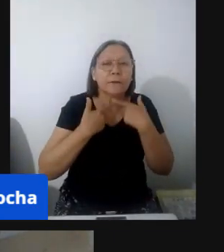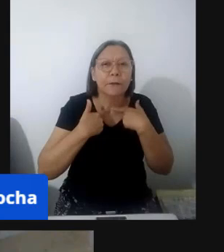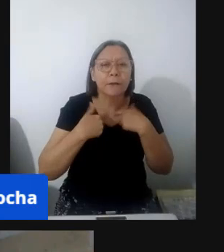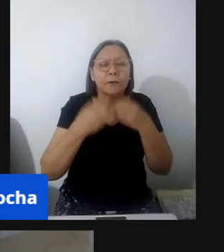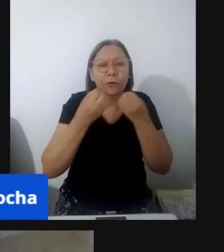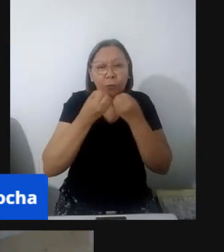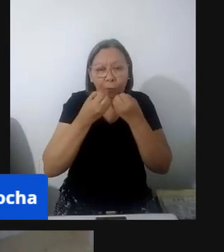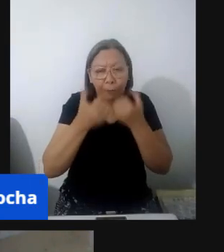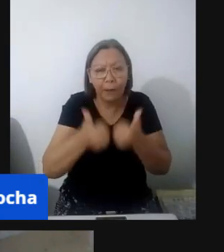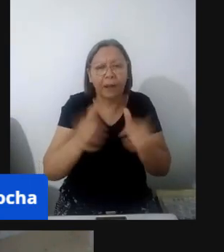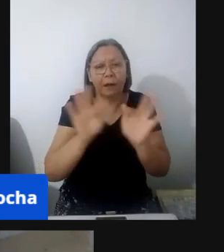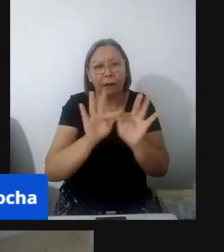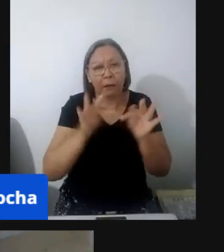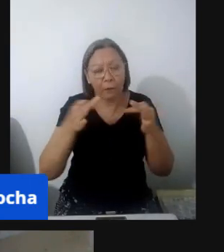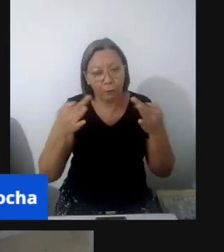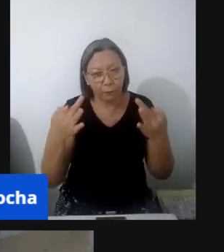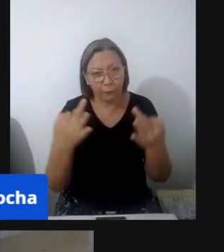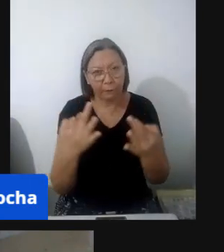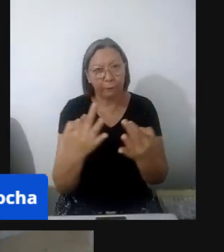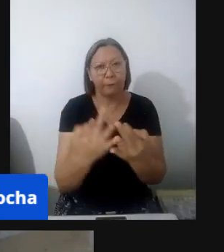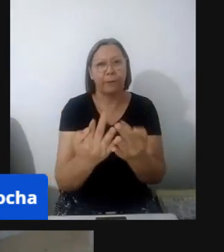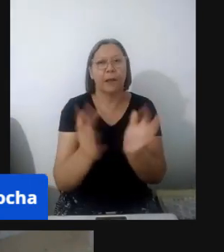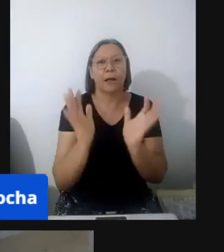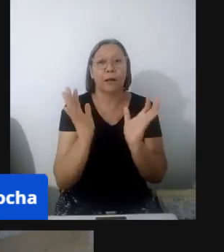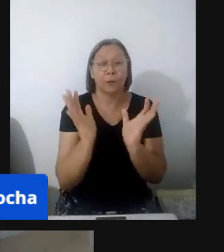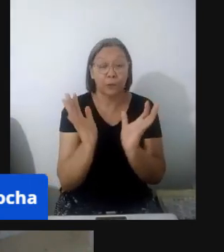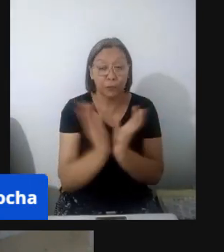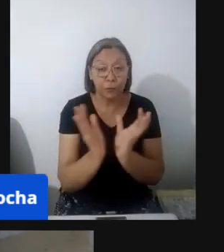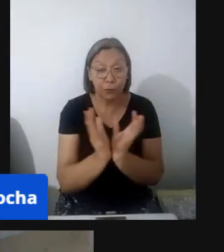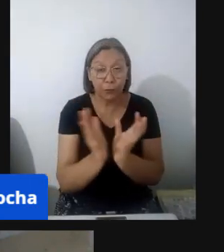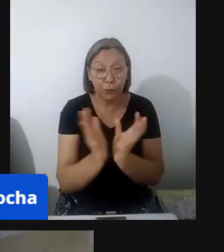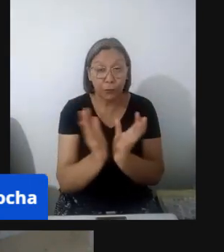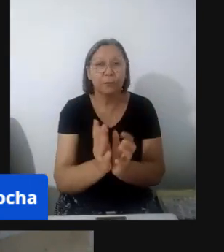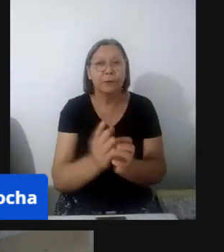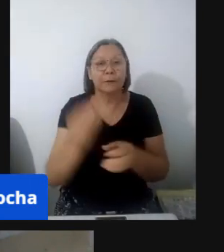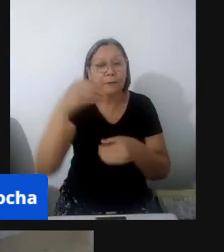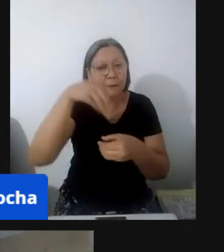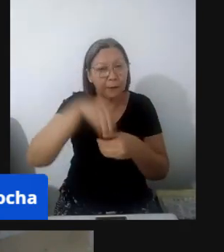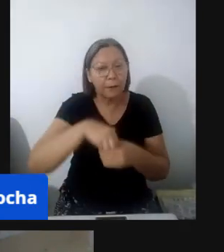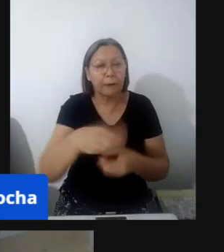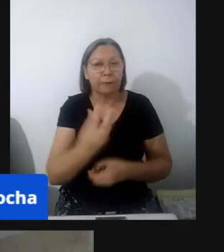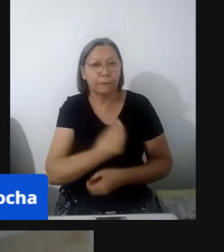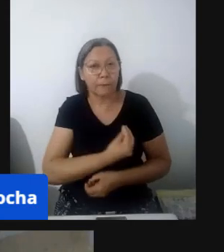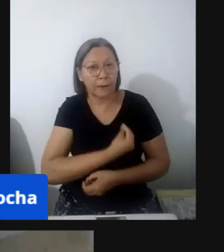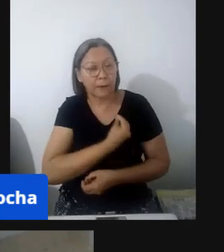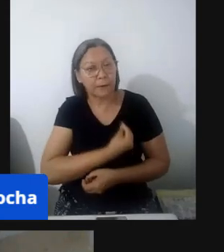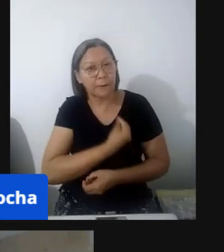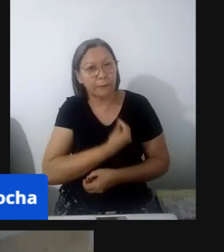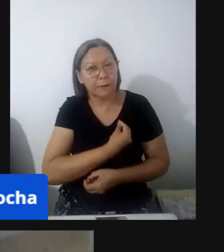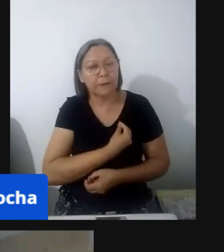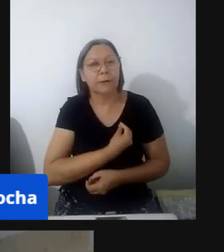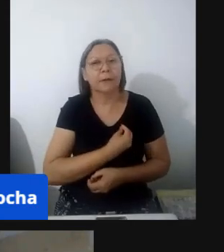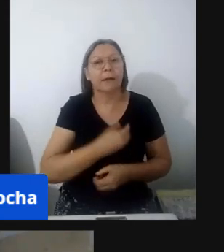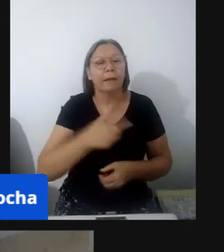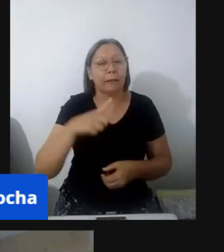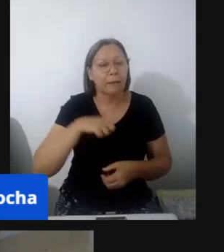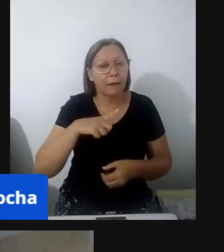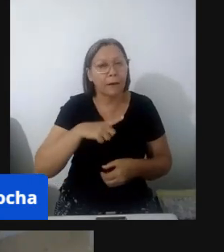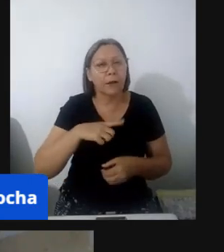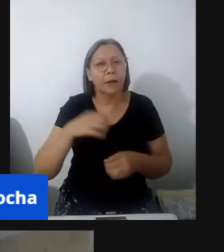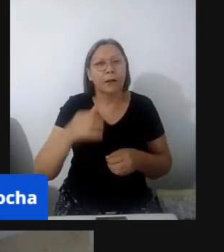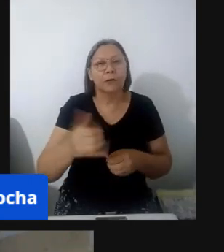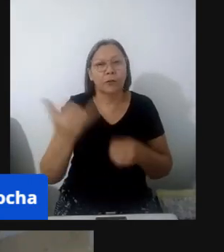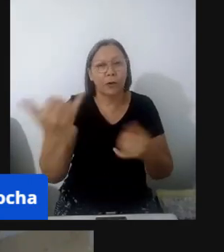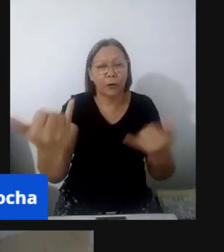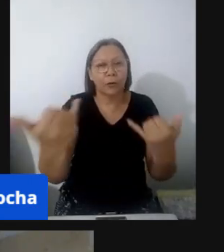seus familiares, com todos os grupos que você participa, que você tenha só notícias tranquilas, e que nós